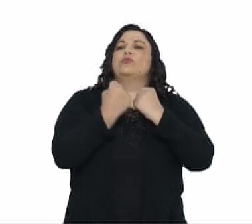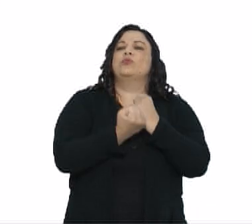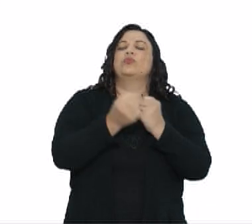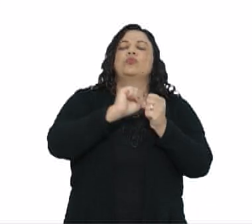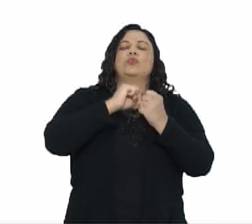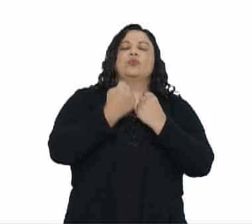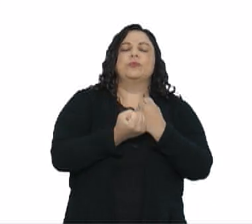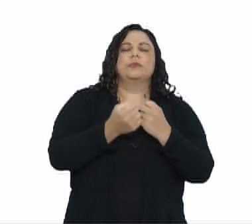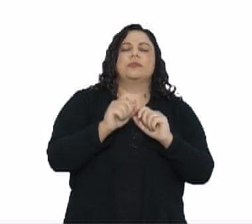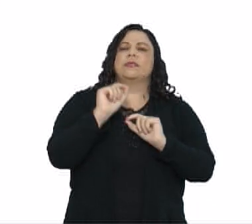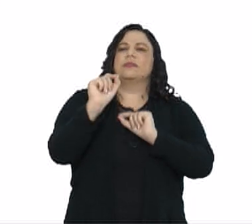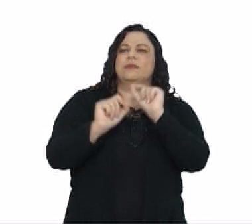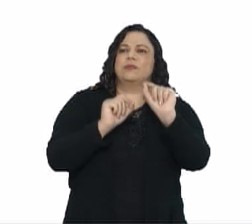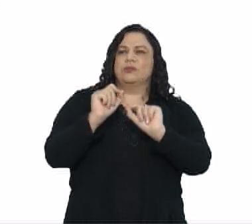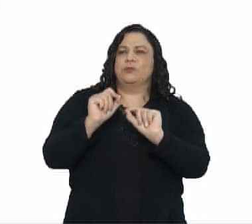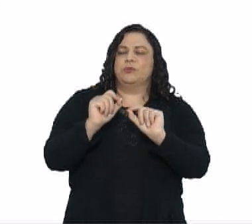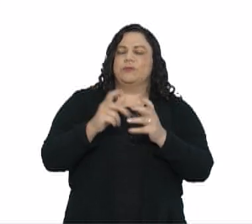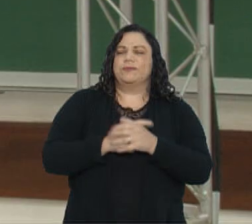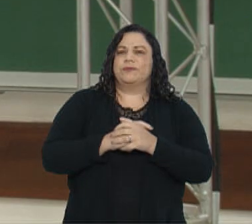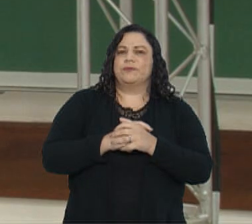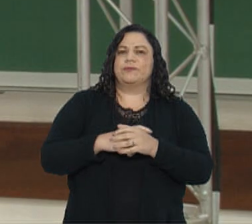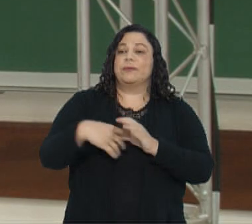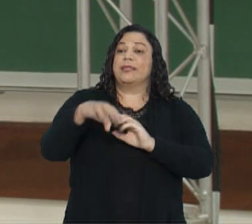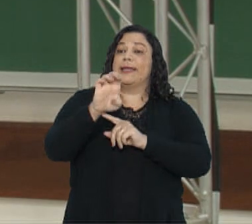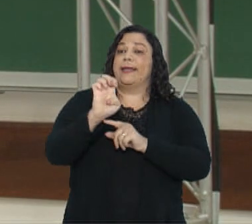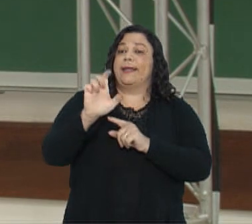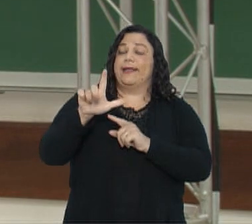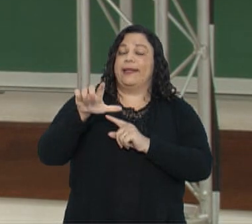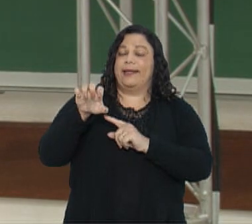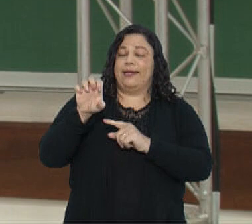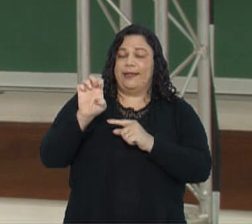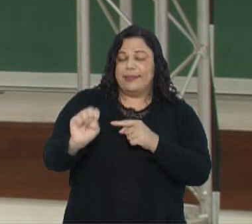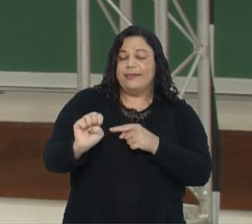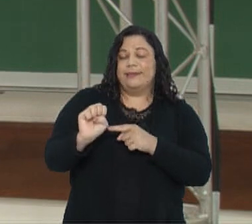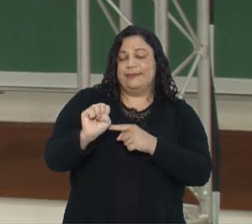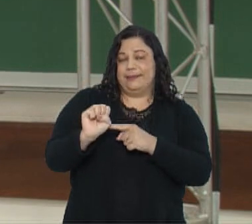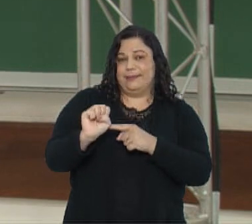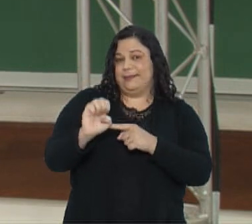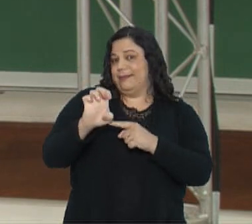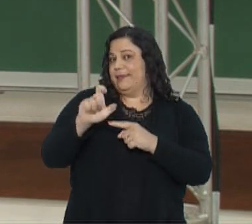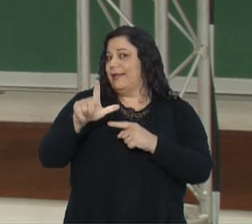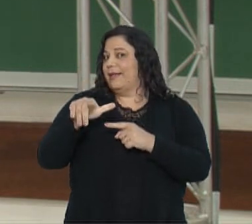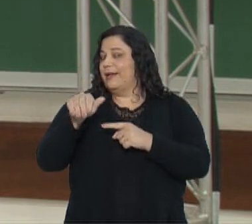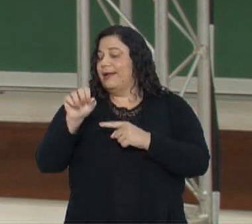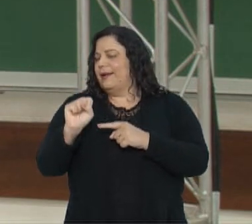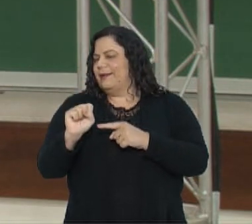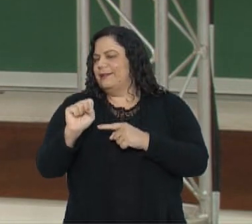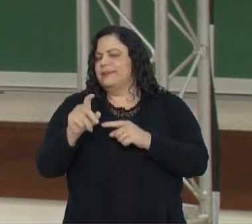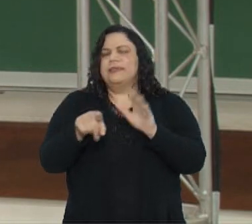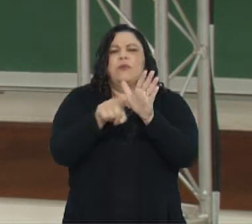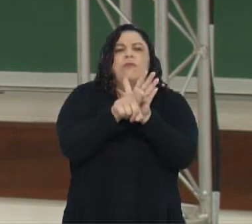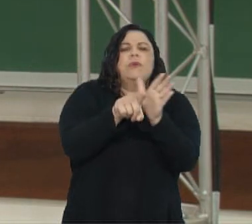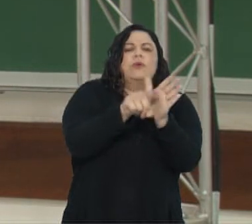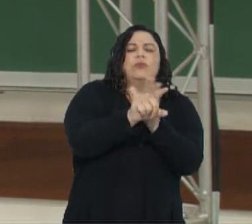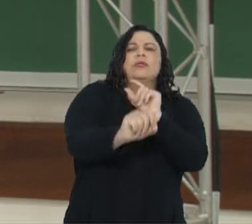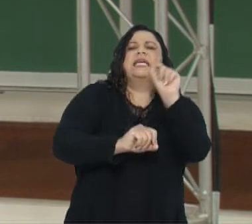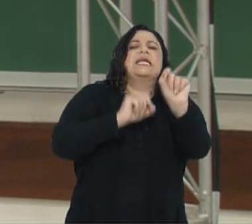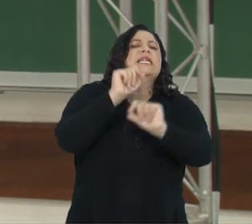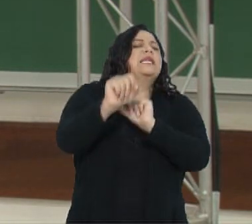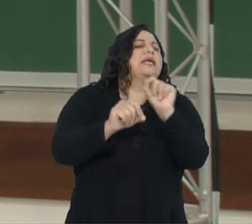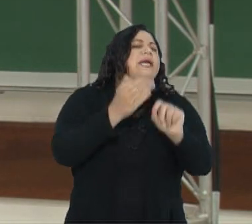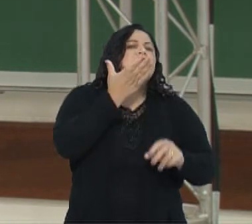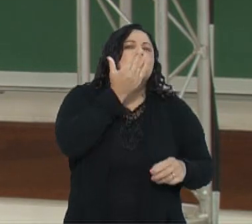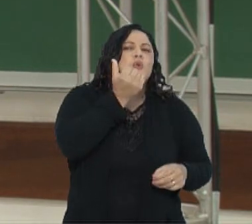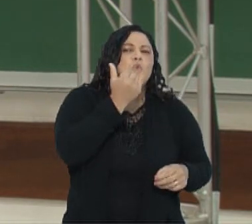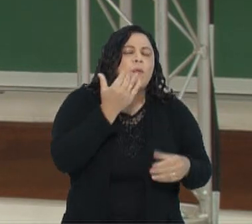ela, eles ou elas. Estamos trabalhando com a menina aqui. Então, quem comeu? Ela, a menina. Então,